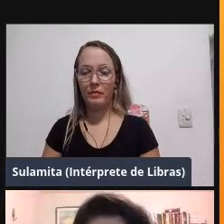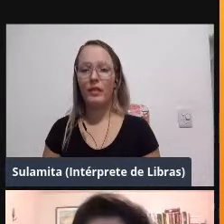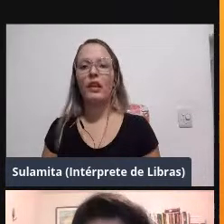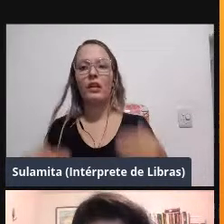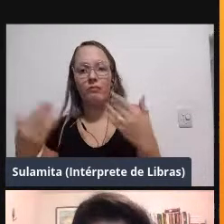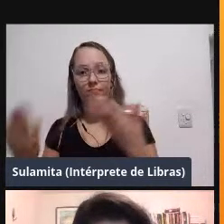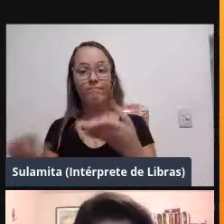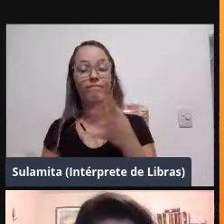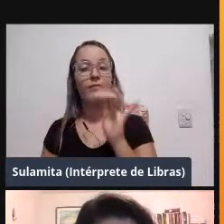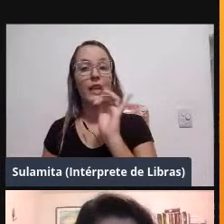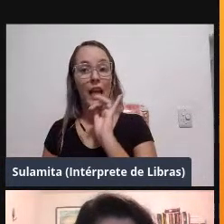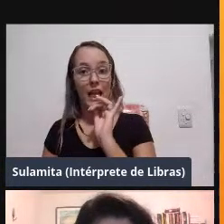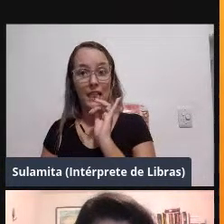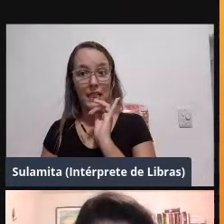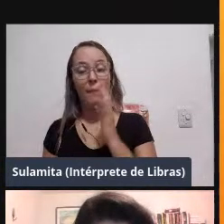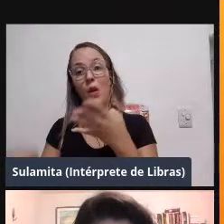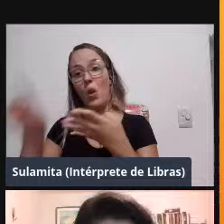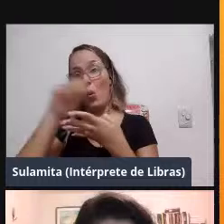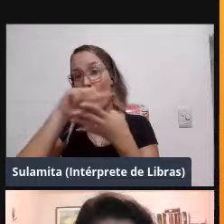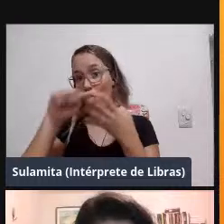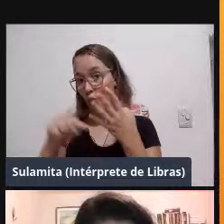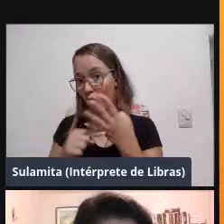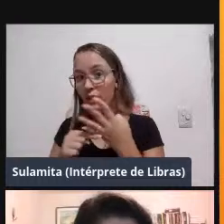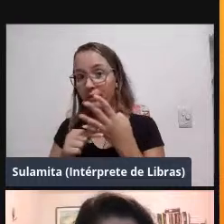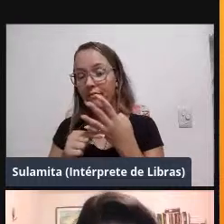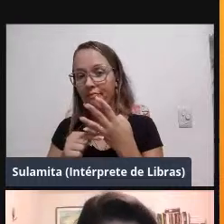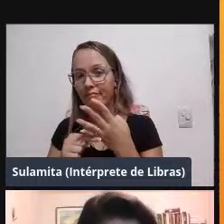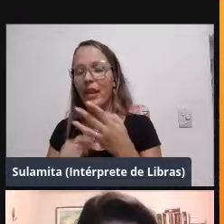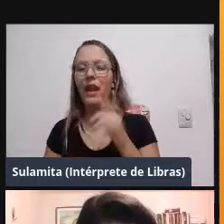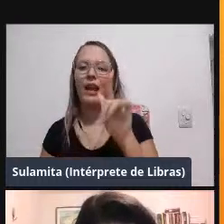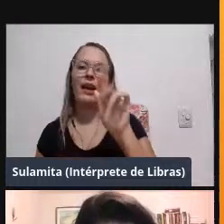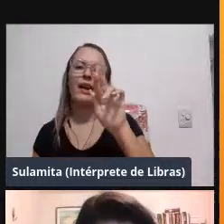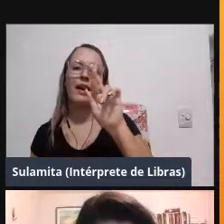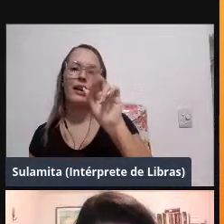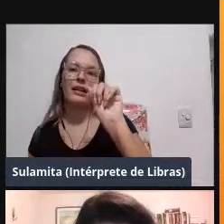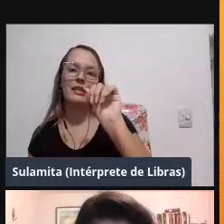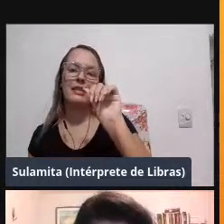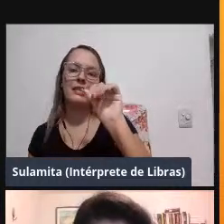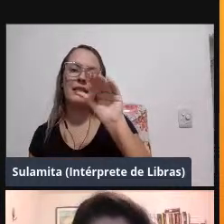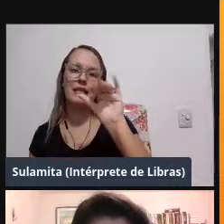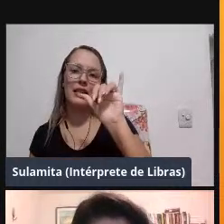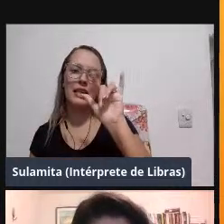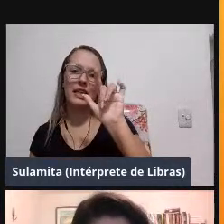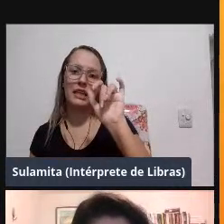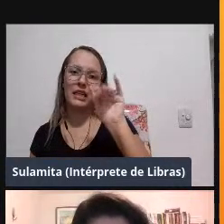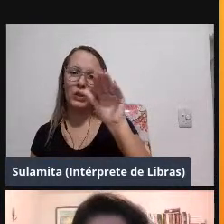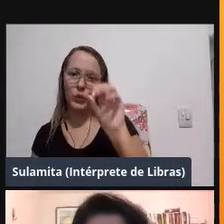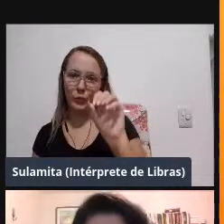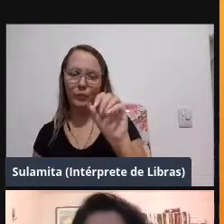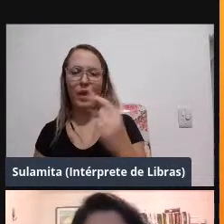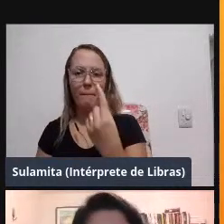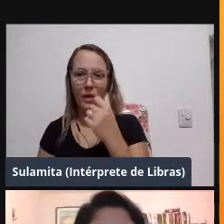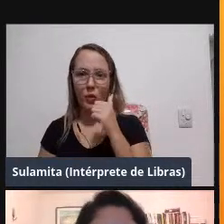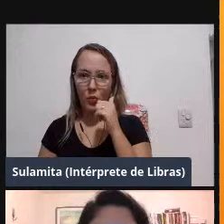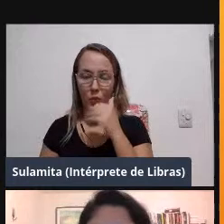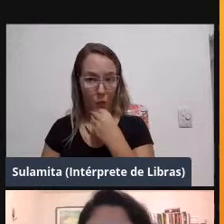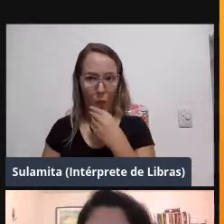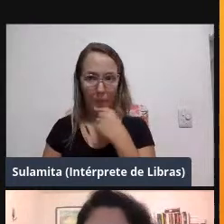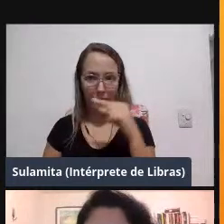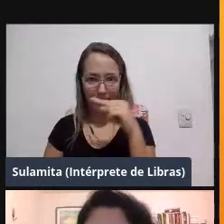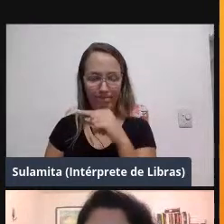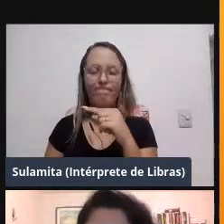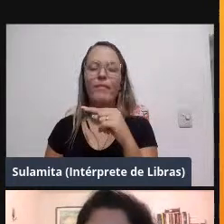aqui desses indivíduos. O Graciliano Fontino Lordão, eu estudei no doutorado, é um capítulo da tese.